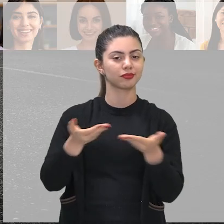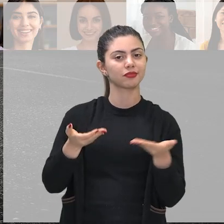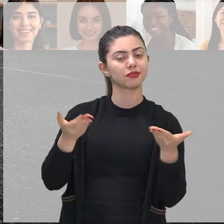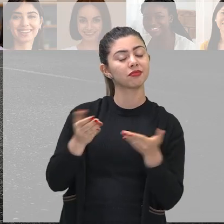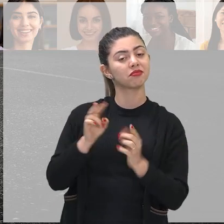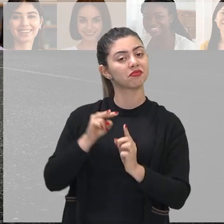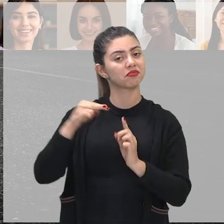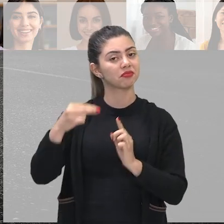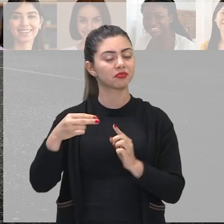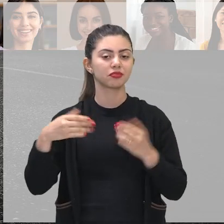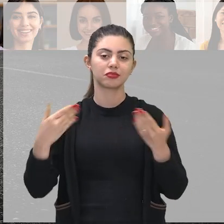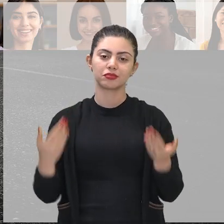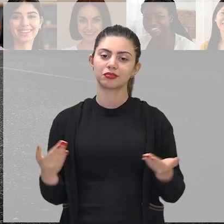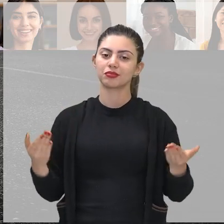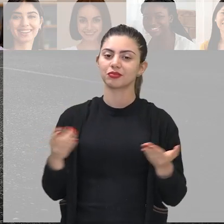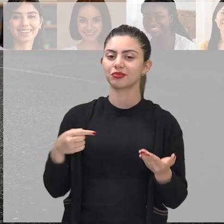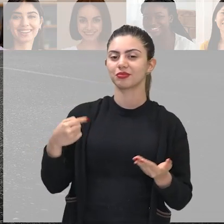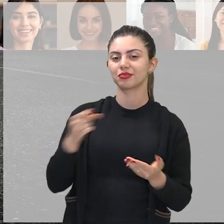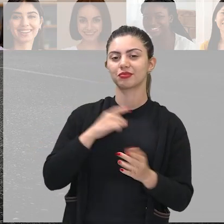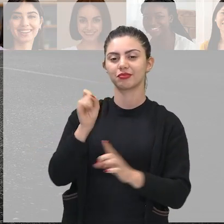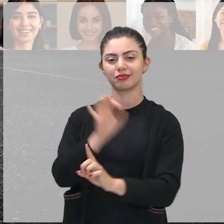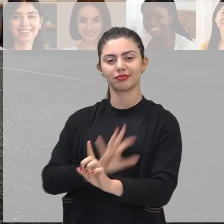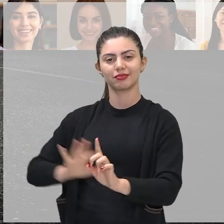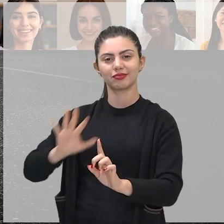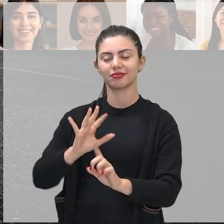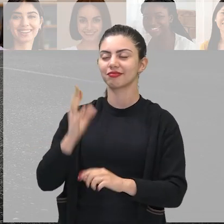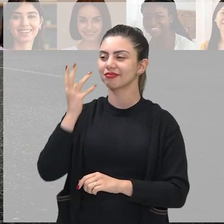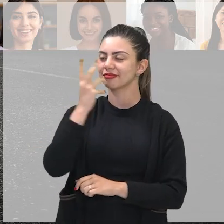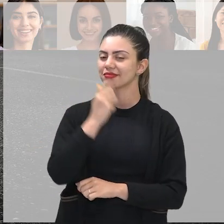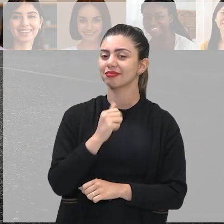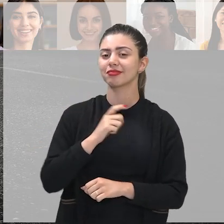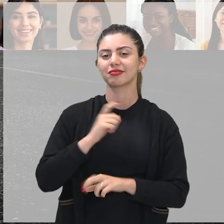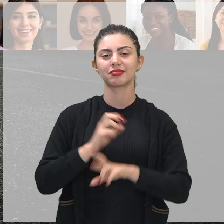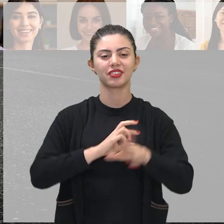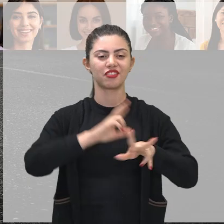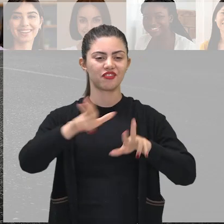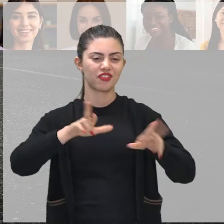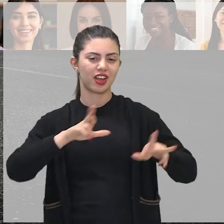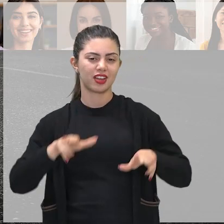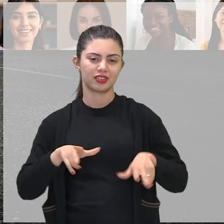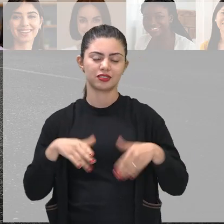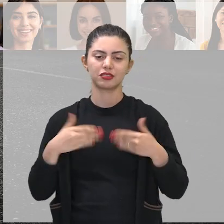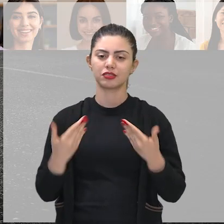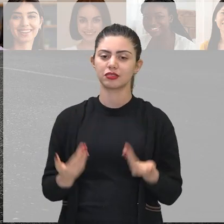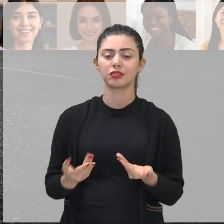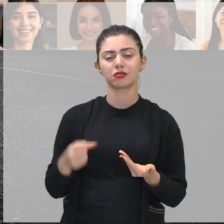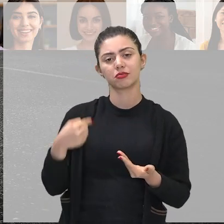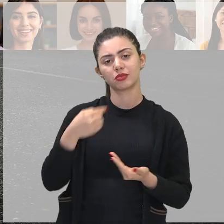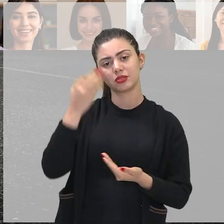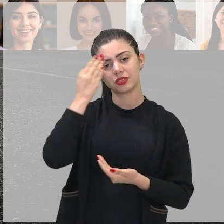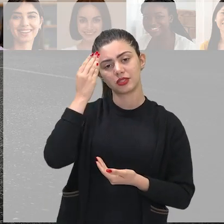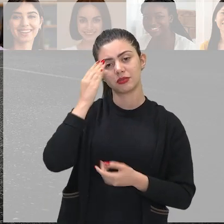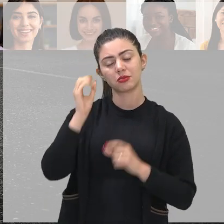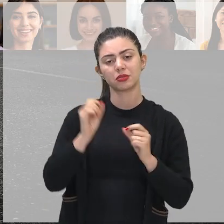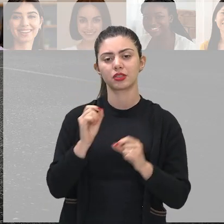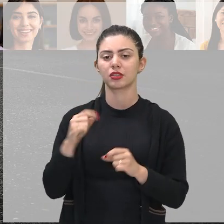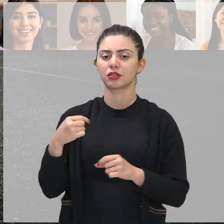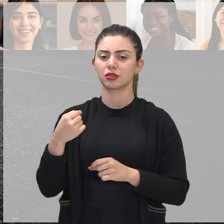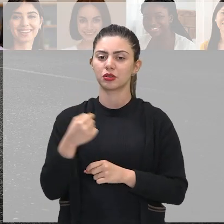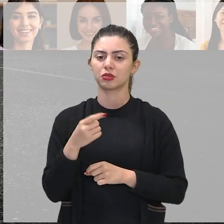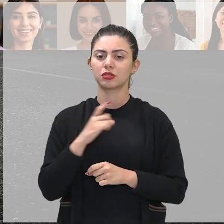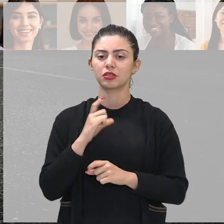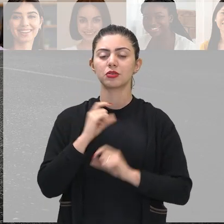olhar e por isso que nós estamos nesse cenário bonito da diversidade. A diversidade, na verdade, é algo que nos presenteia